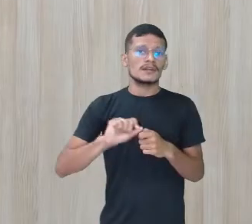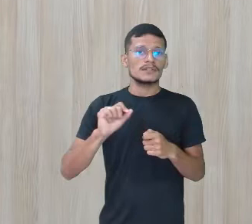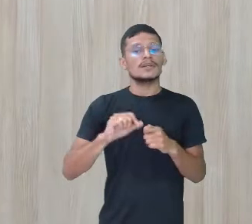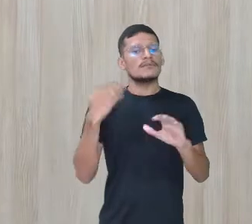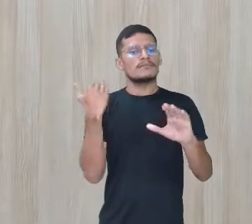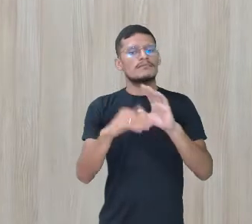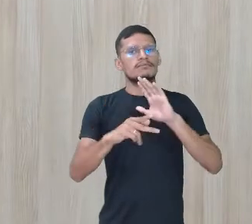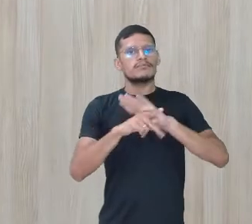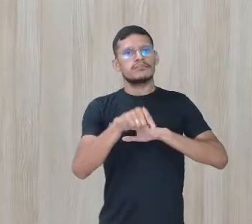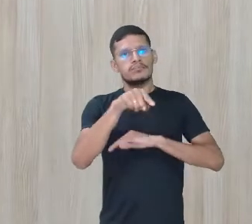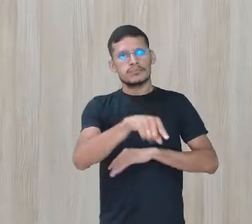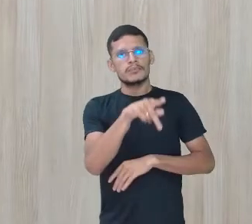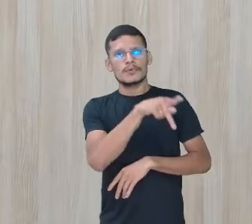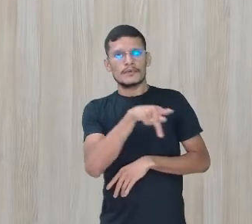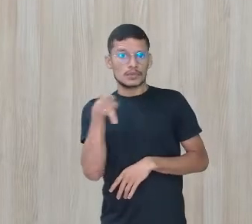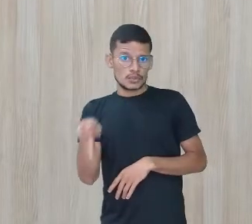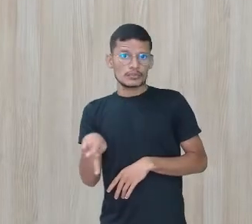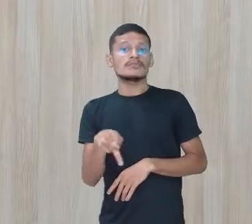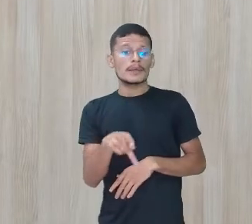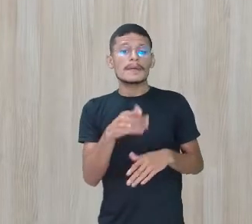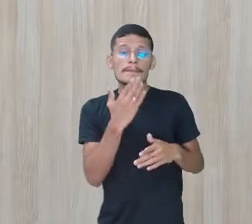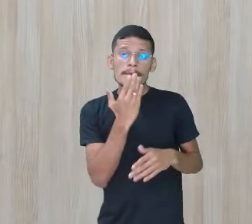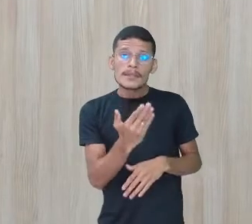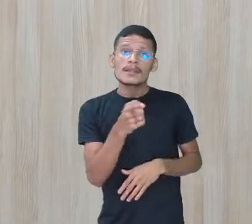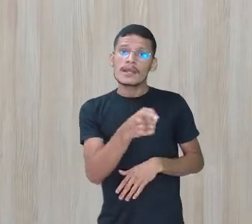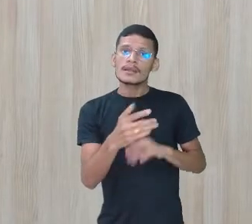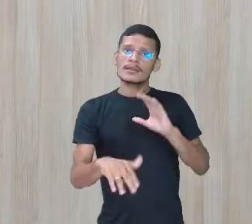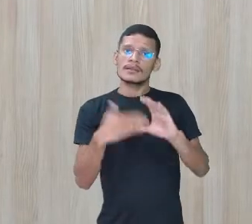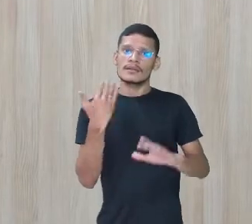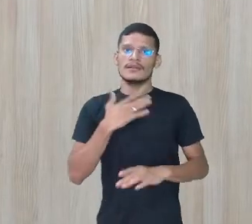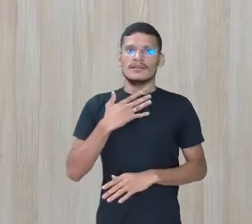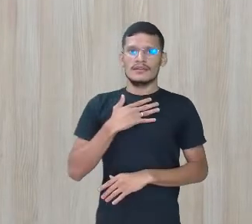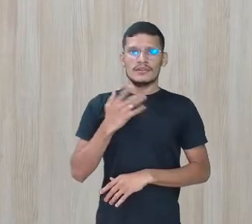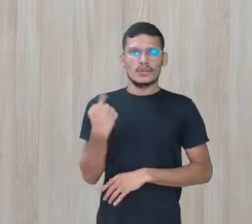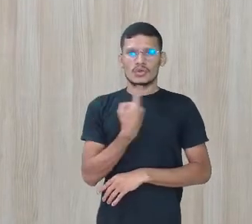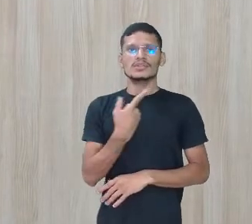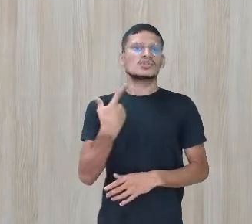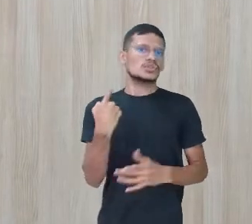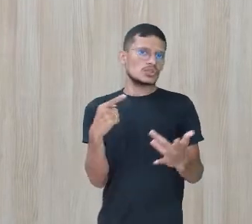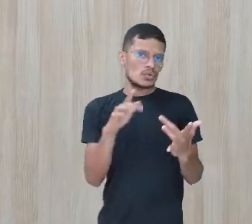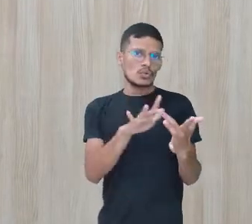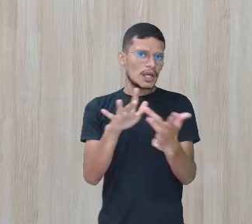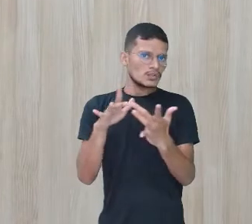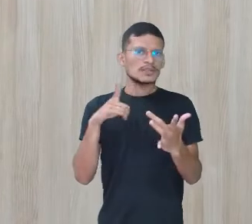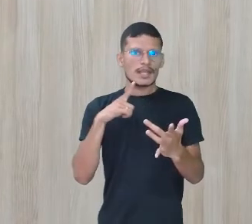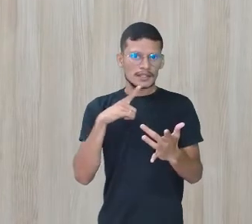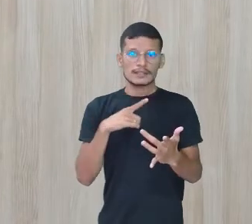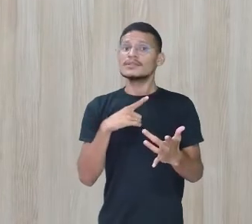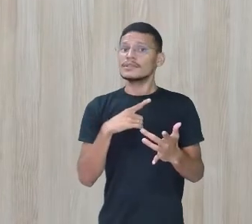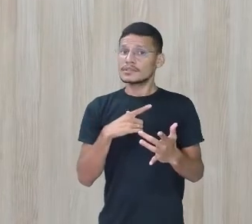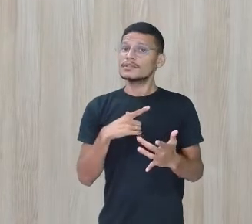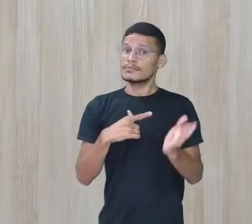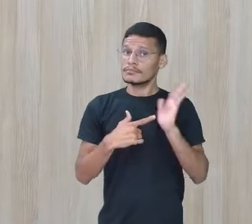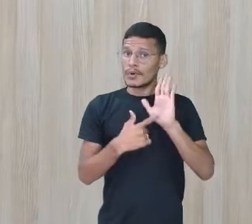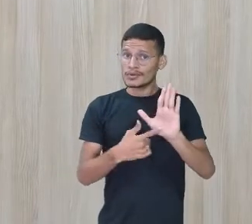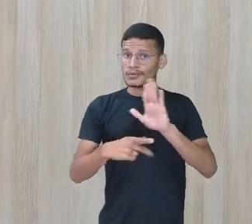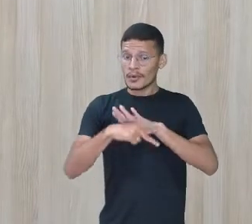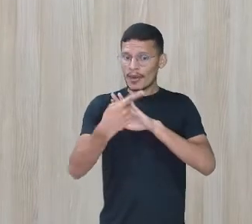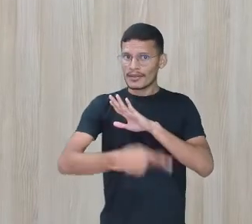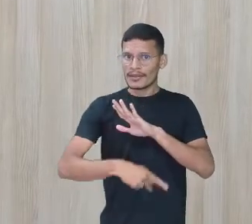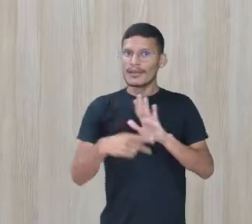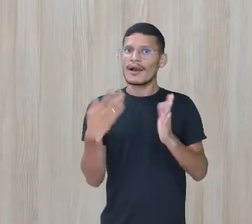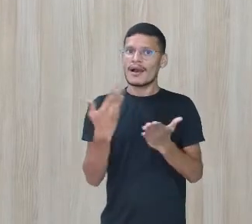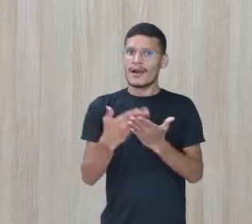para o seu professor, para a sua professora, peçam para eles enviarem para a gente tem um contato, os professores de História, e aí eu mostro aqui na próxima